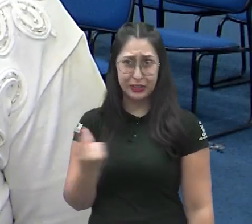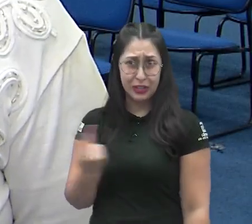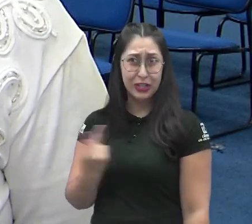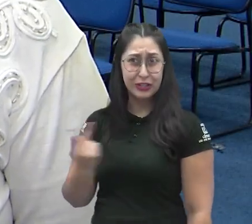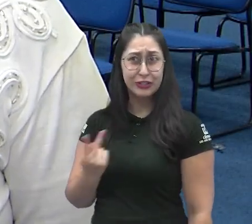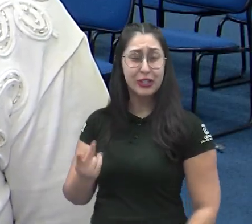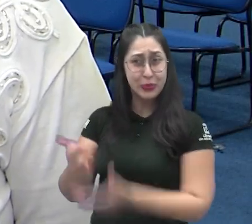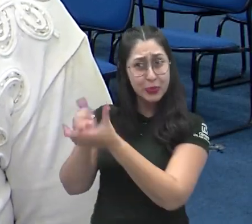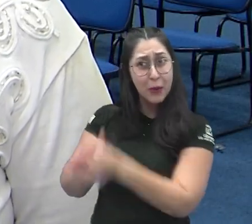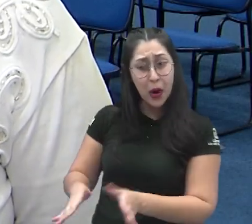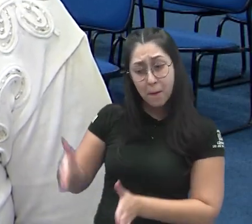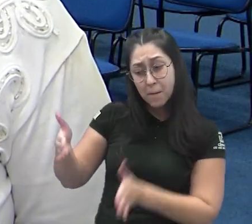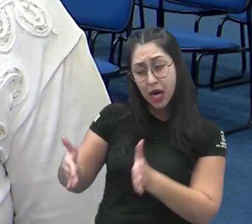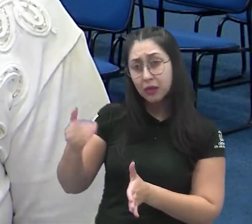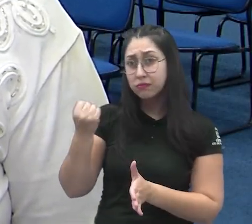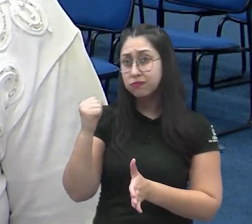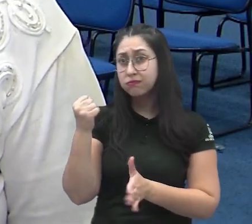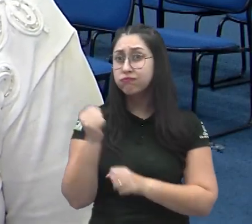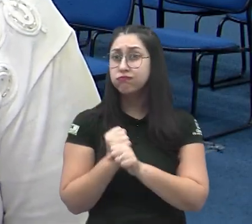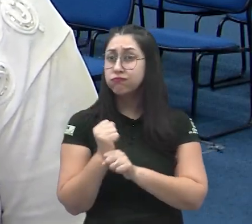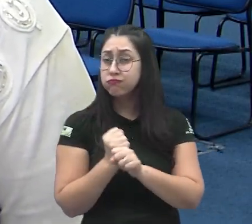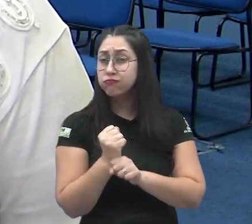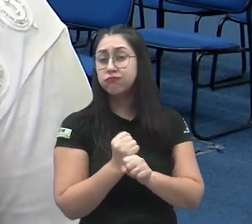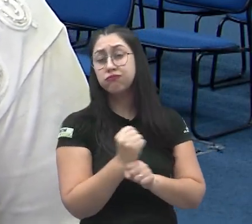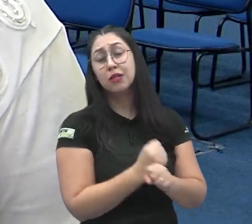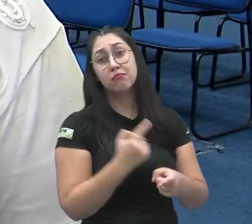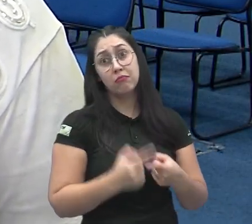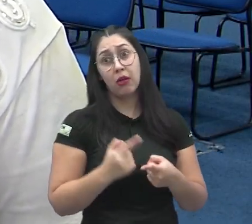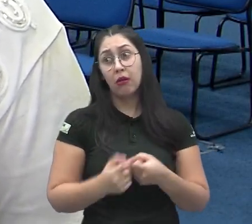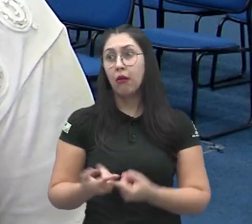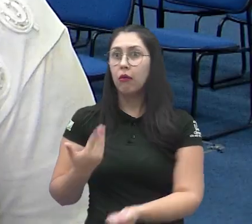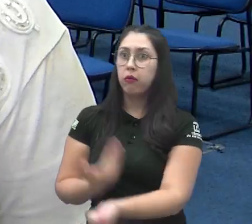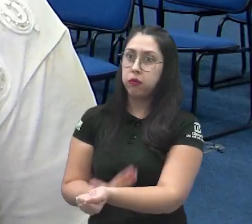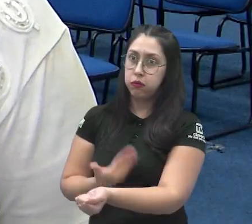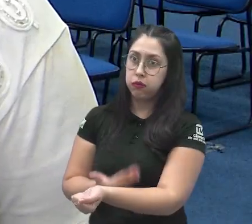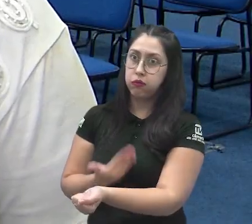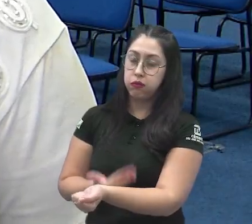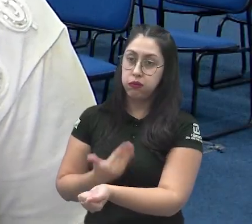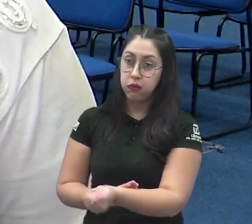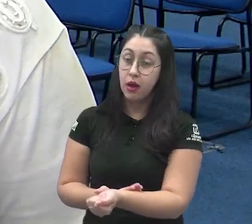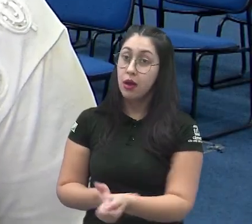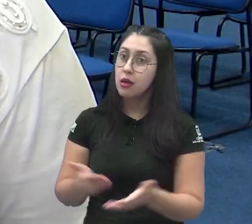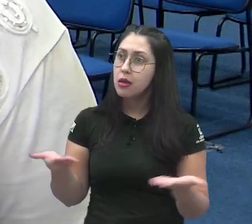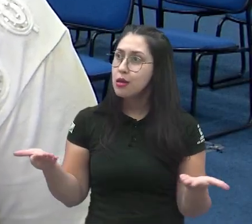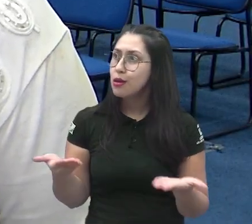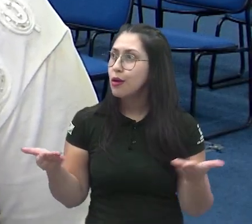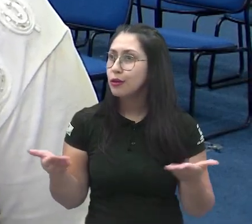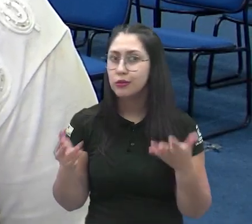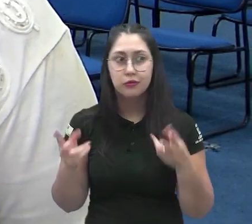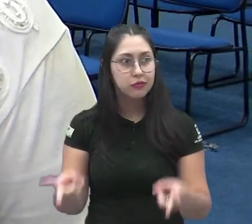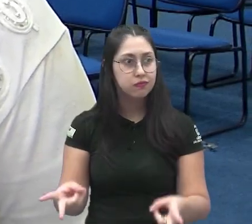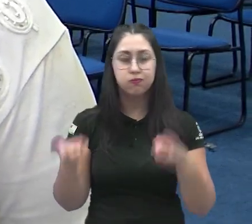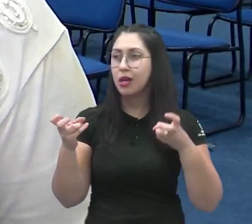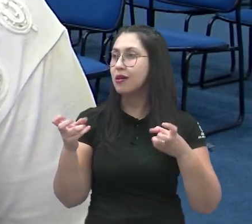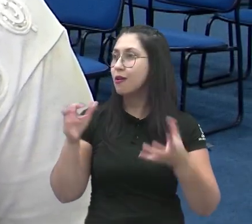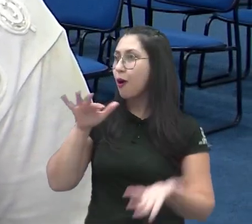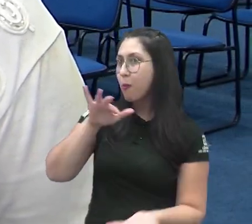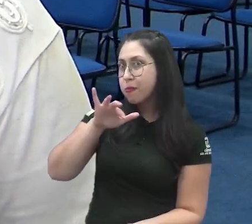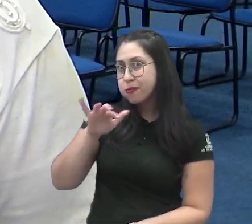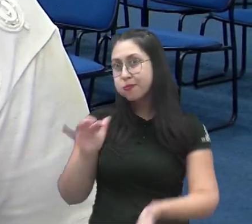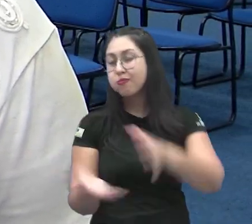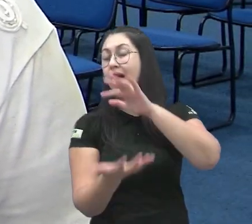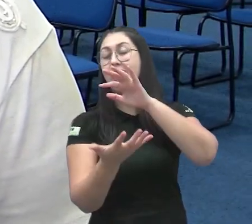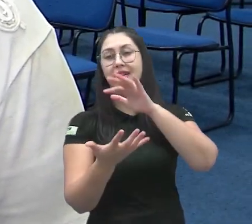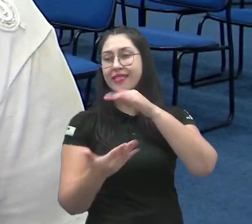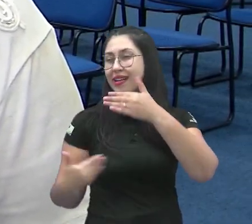se separou, ficamos 8 anos separados, por causa do vício, e ver tudo o que